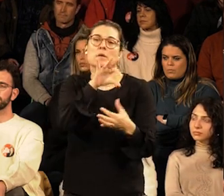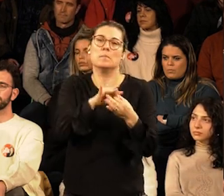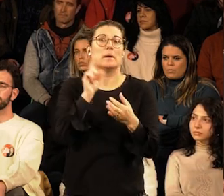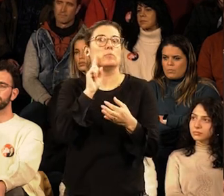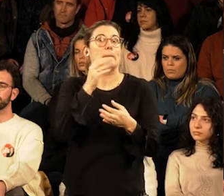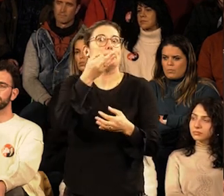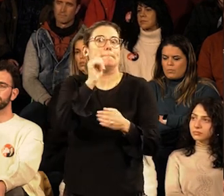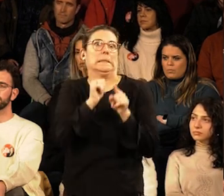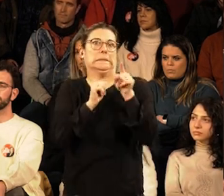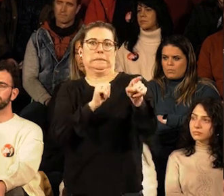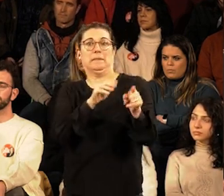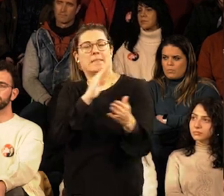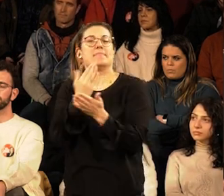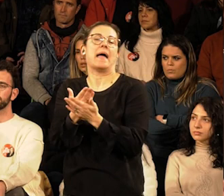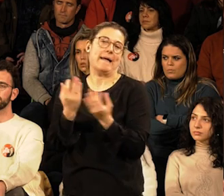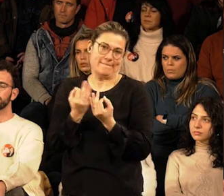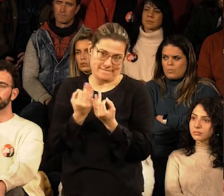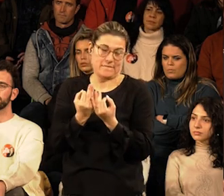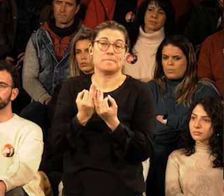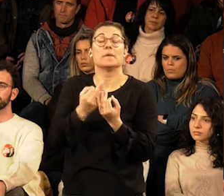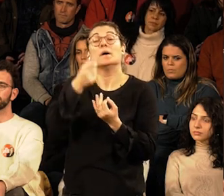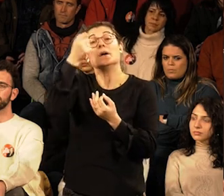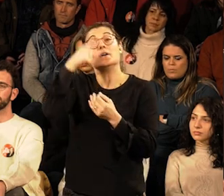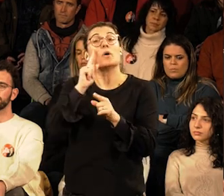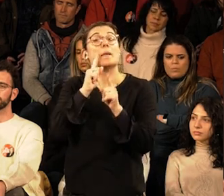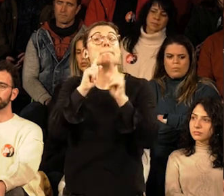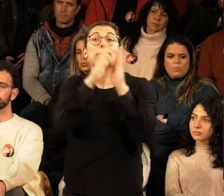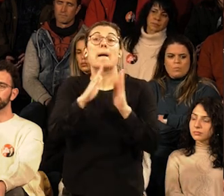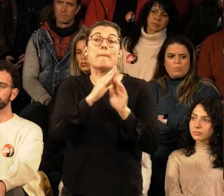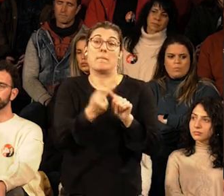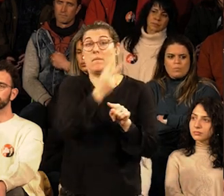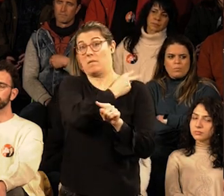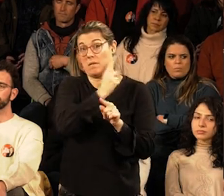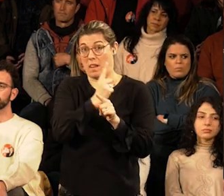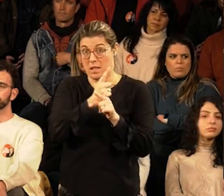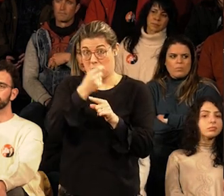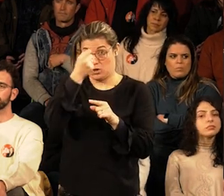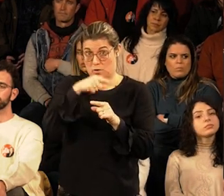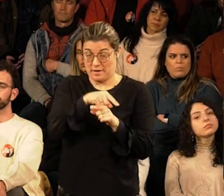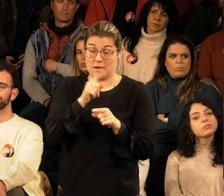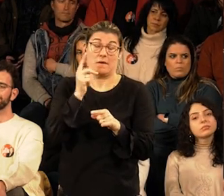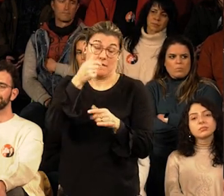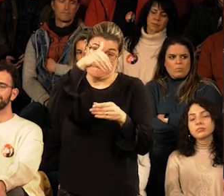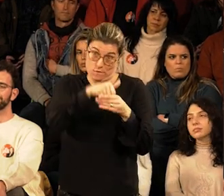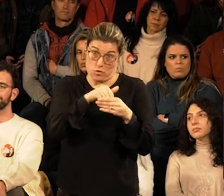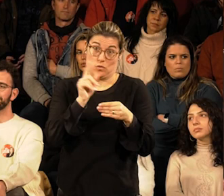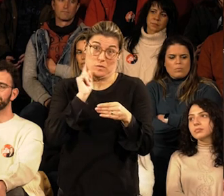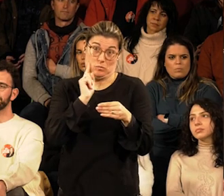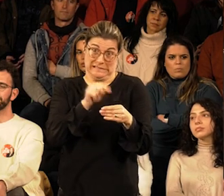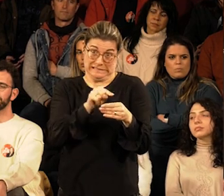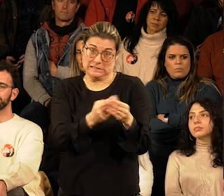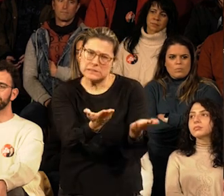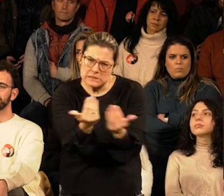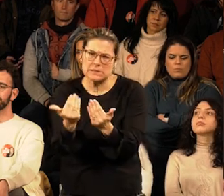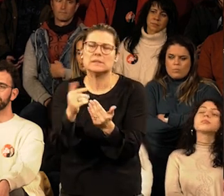partido socialista a história do voto útil a história do voto útil é a